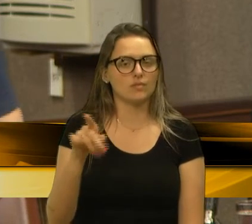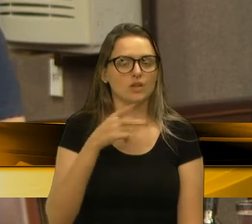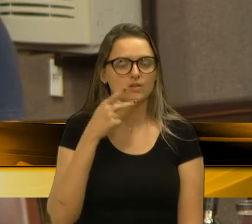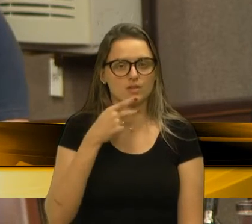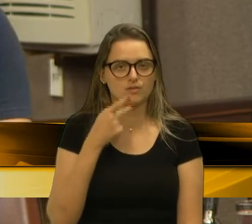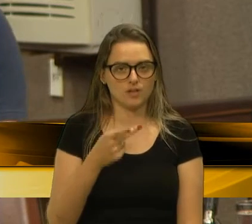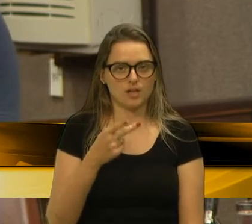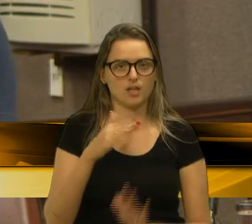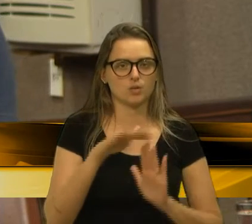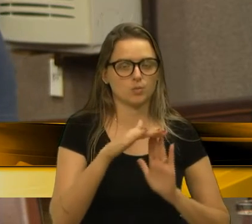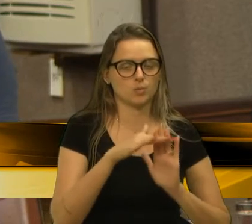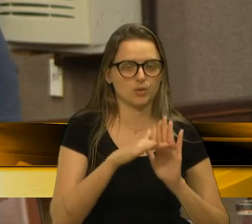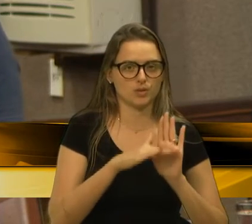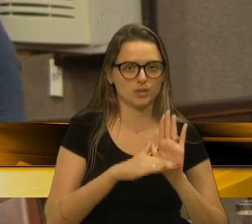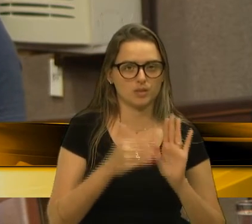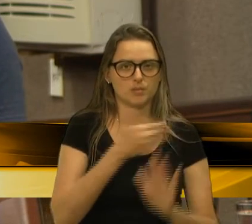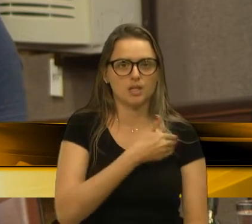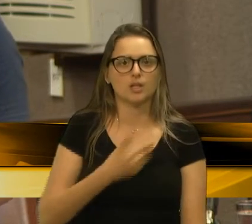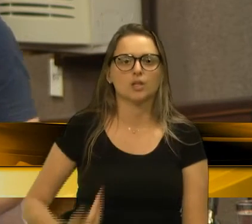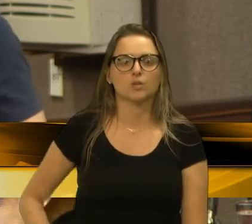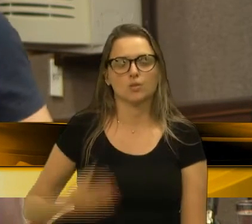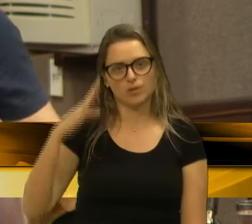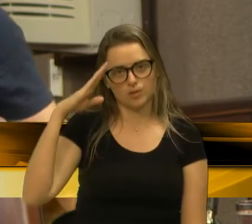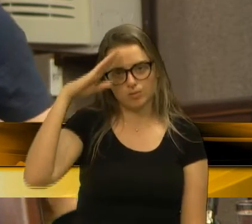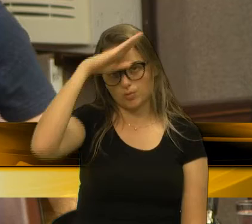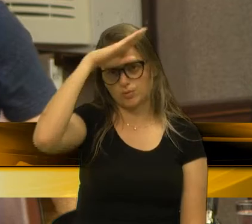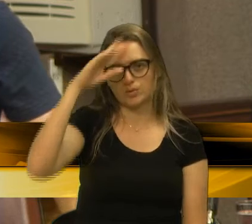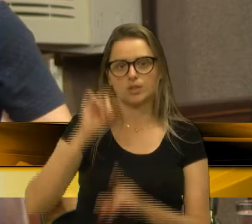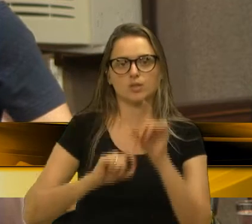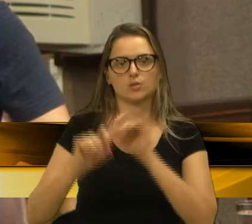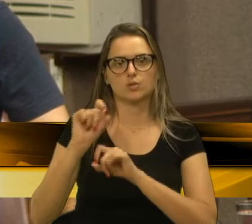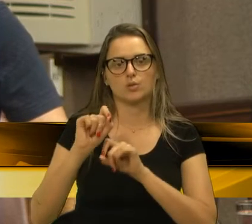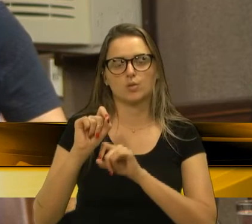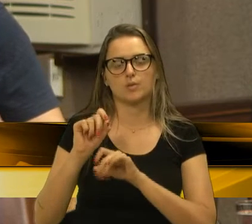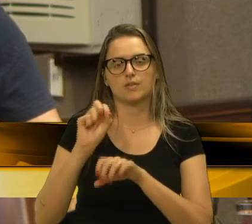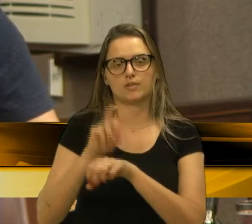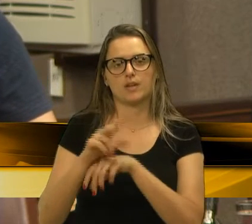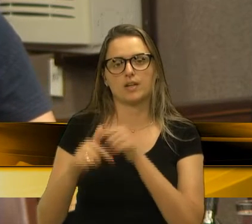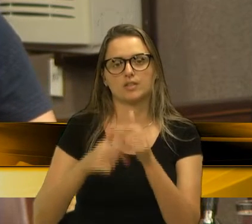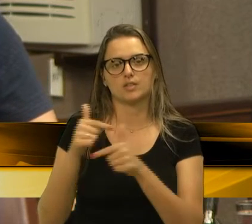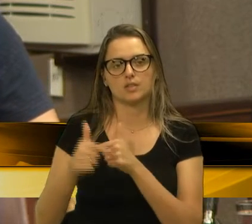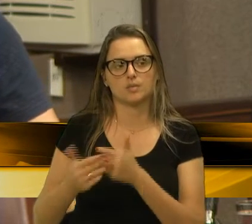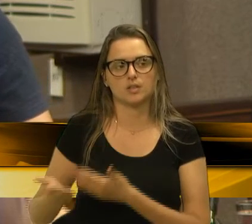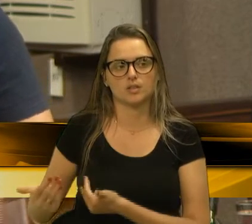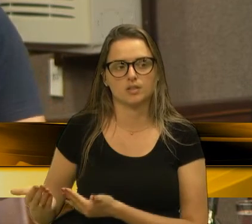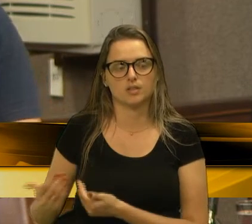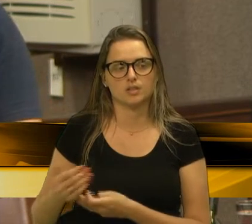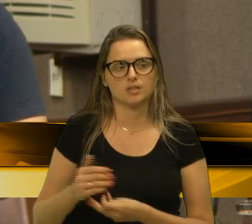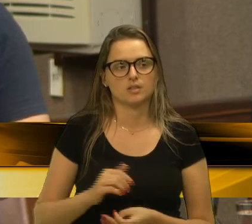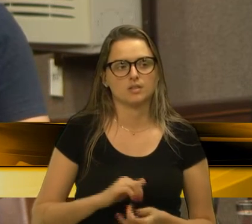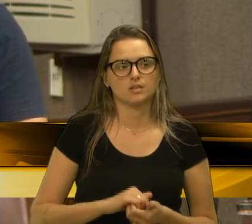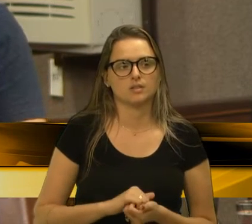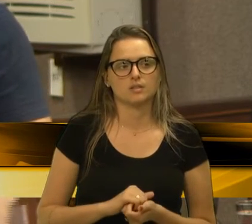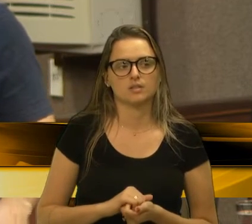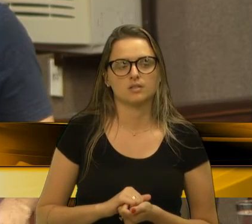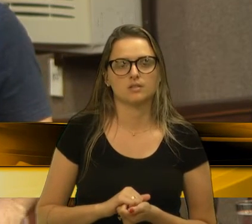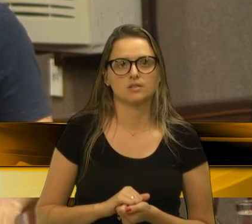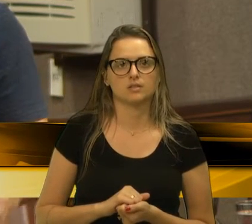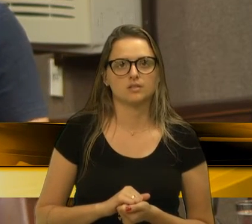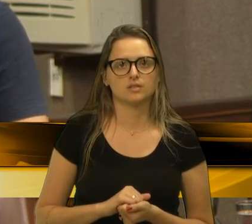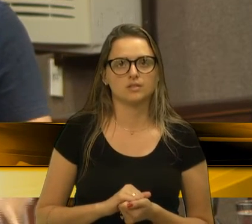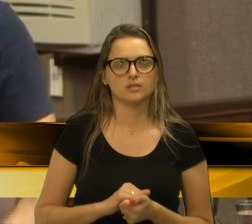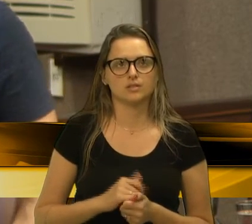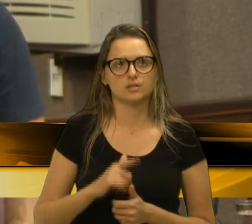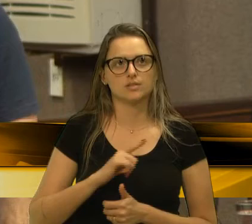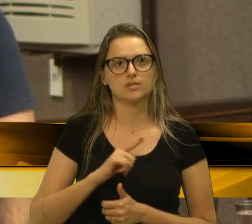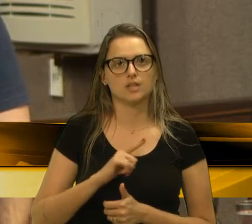do programa aí do governo Bolsonaro, da questão do emprego para os jovens, primeiro que há uma crítica dos próprios ministros dele e